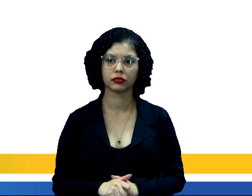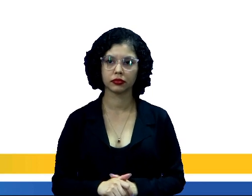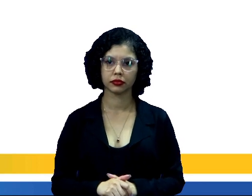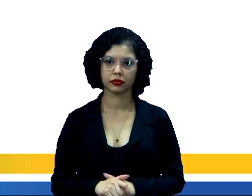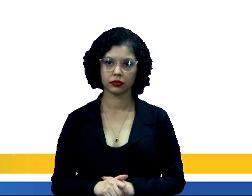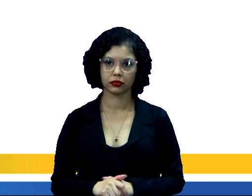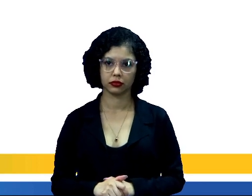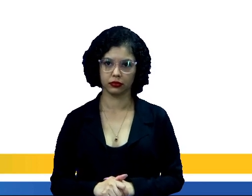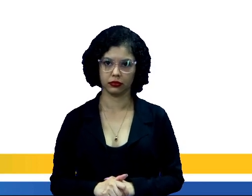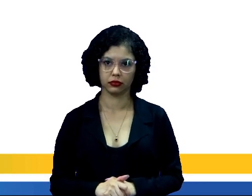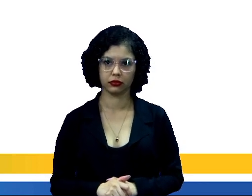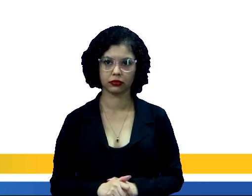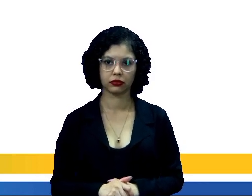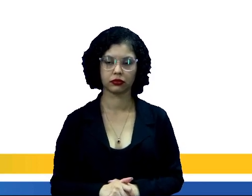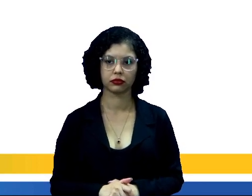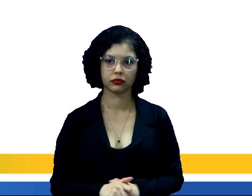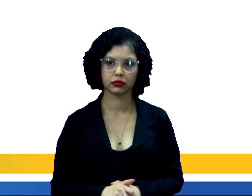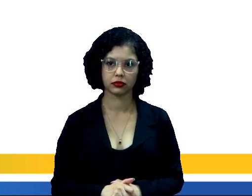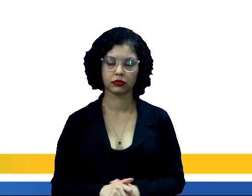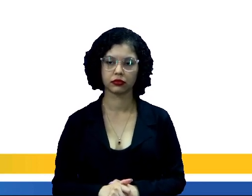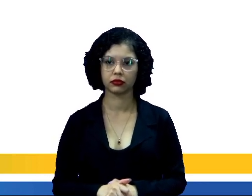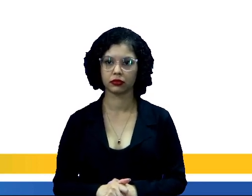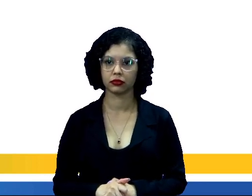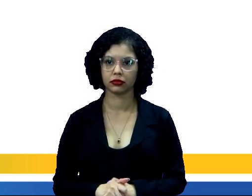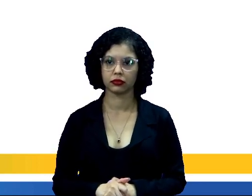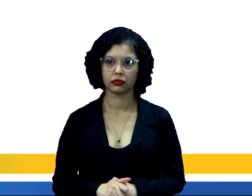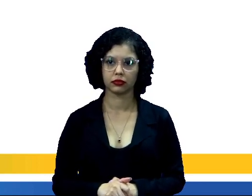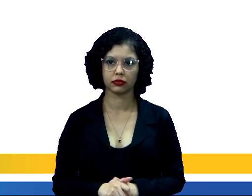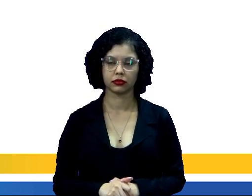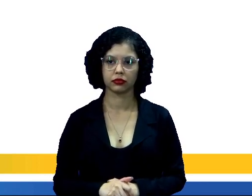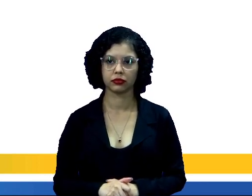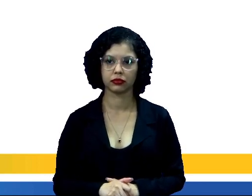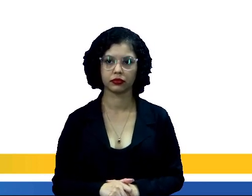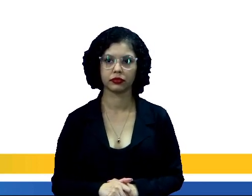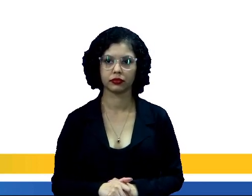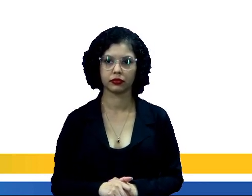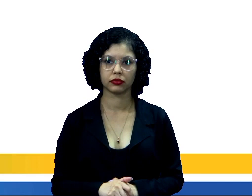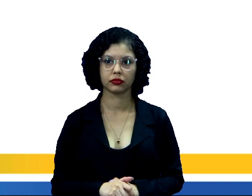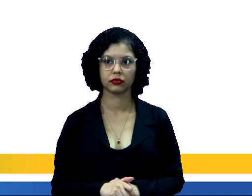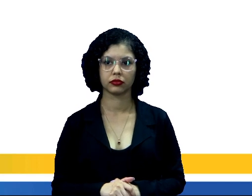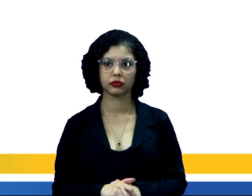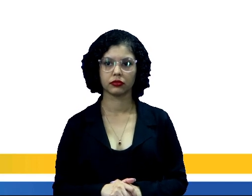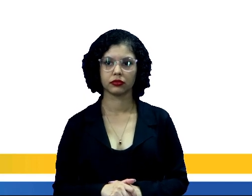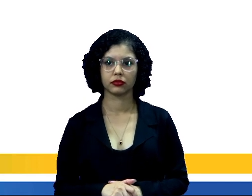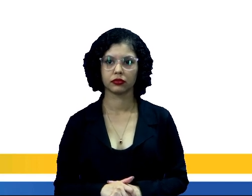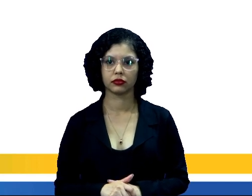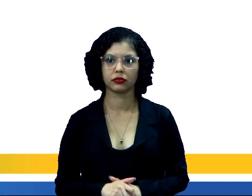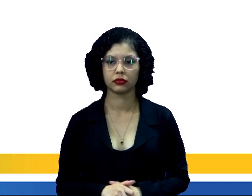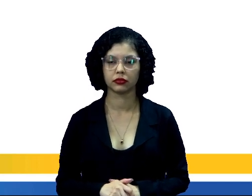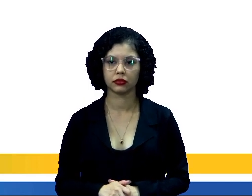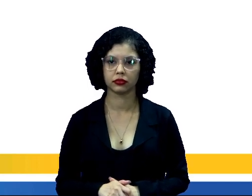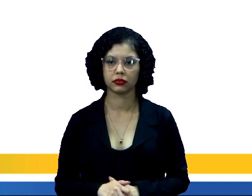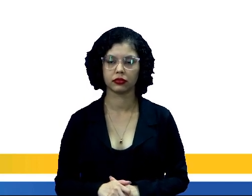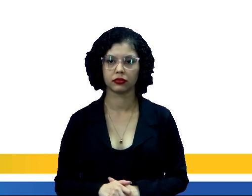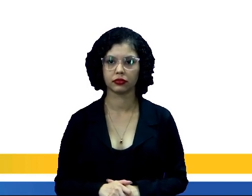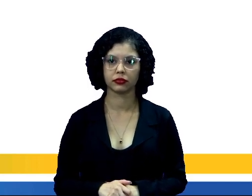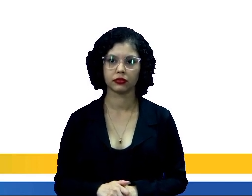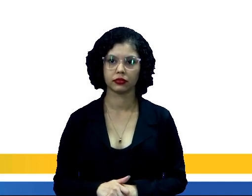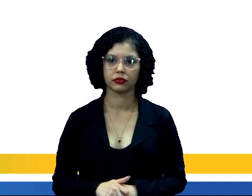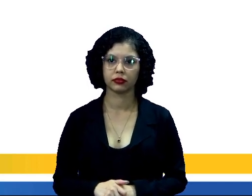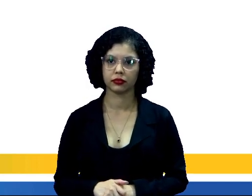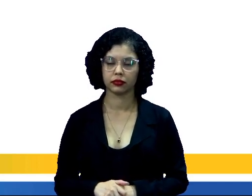blue skirt or trousers, gray or white blue skirt, and navy jumper or